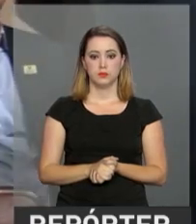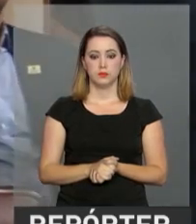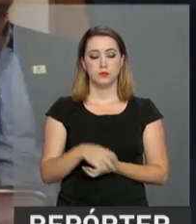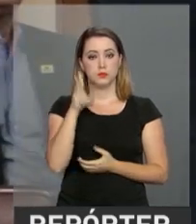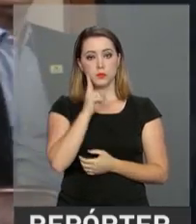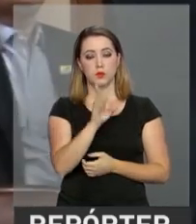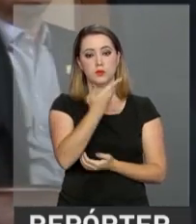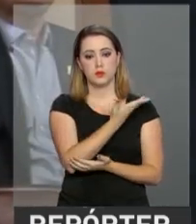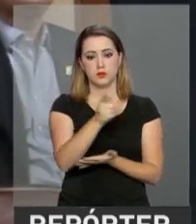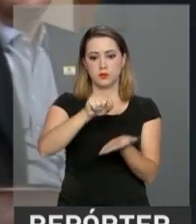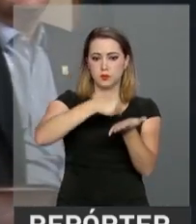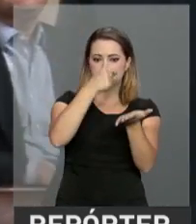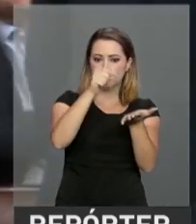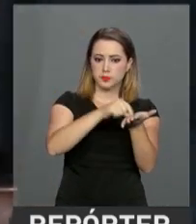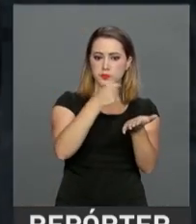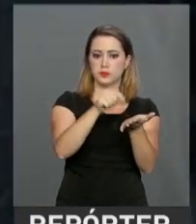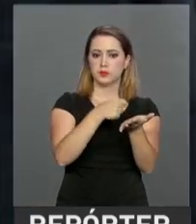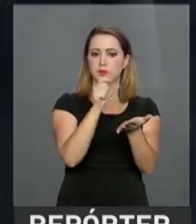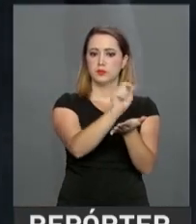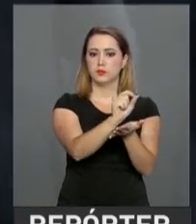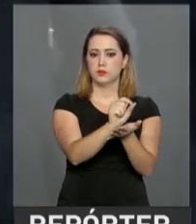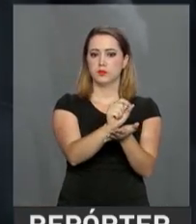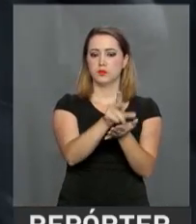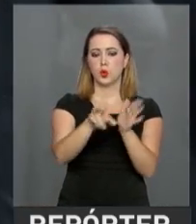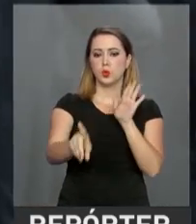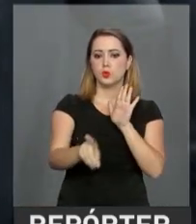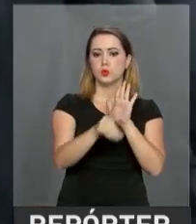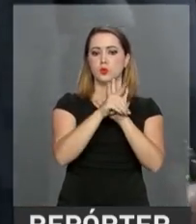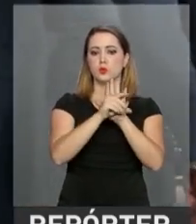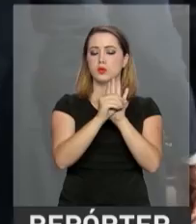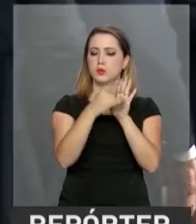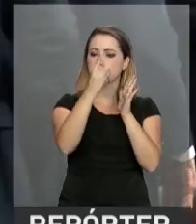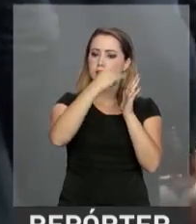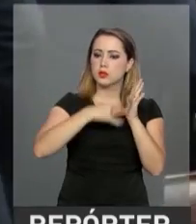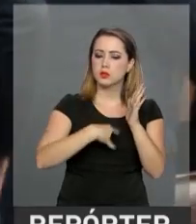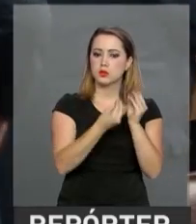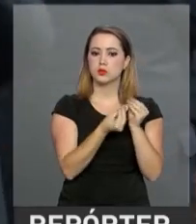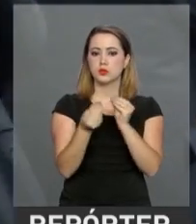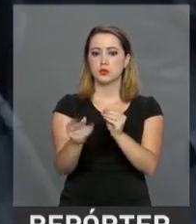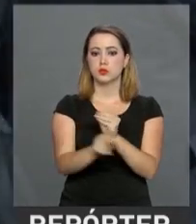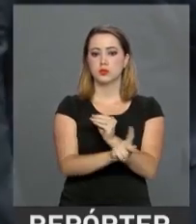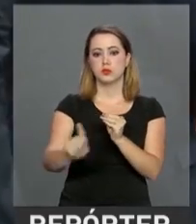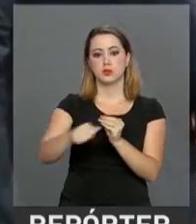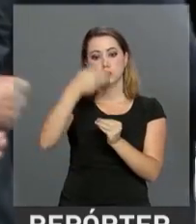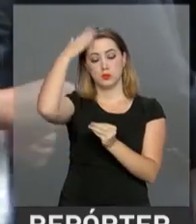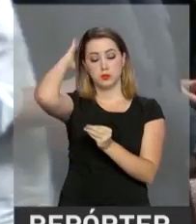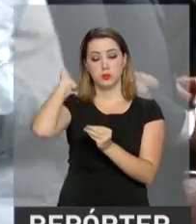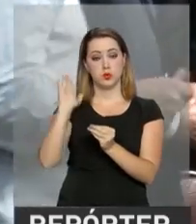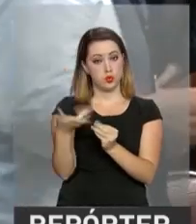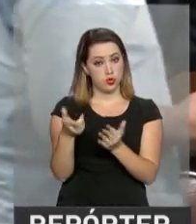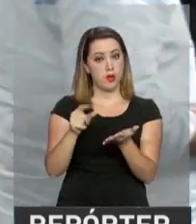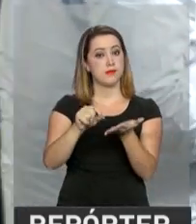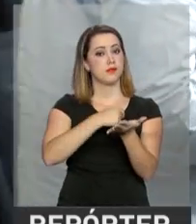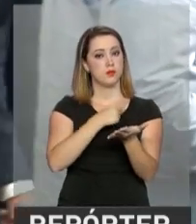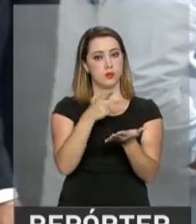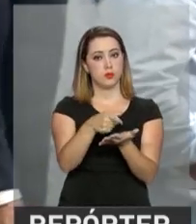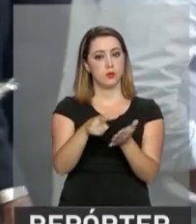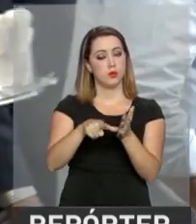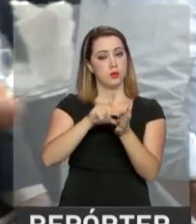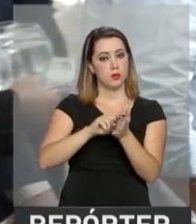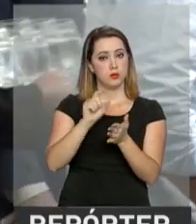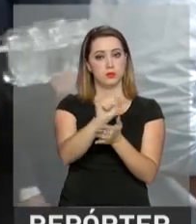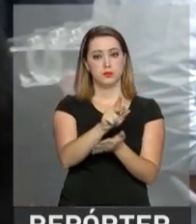Você vê aí a assinatura dos decretos, dos termos. O presidente Michel Temer assinou agora há pouco. Mais